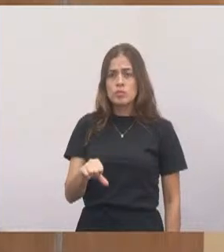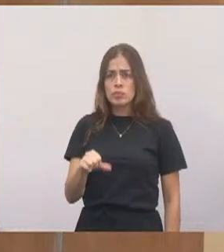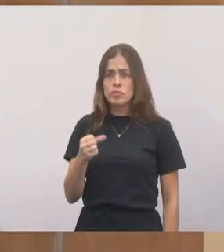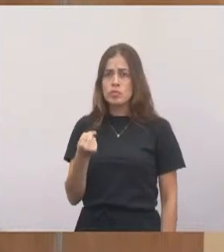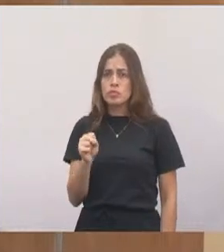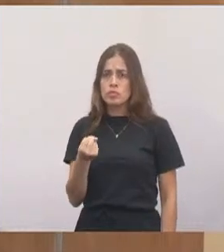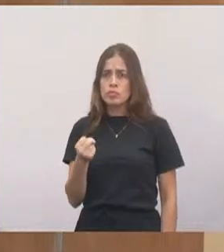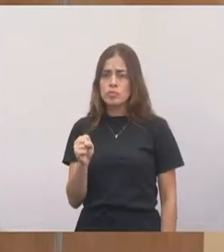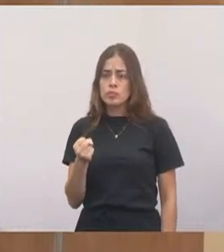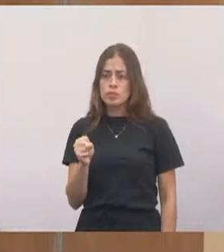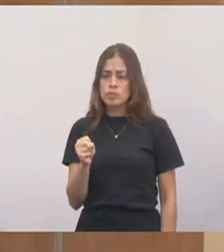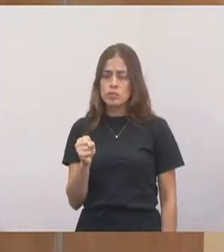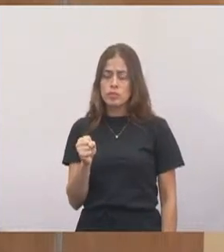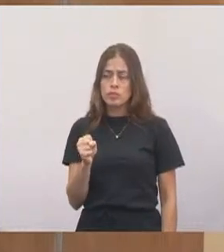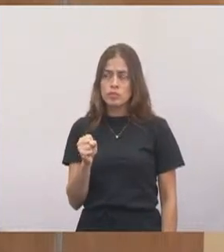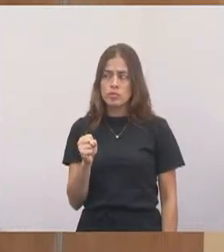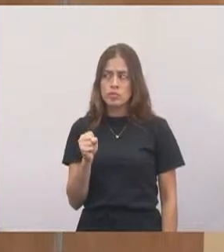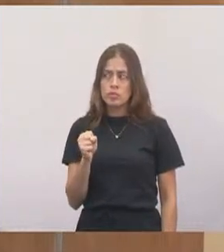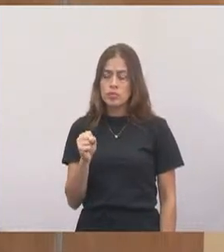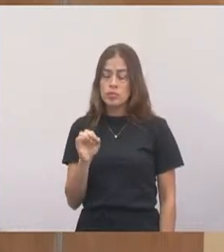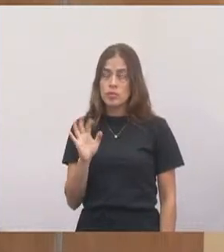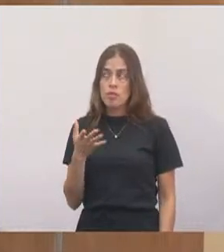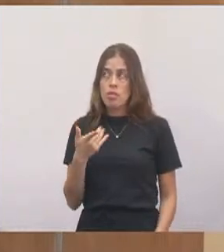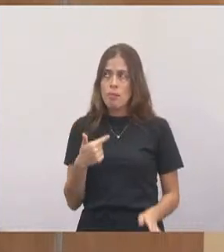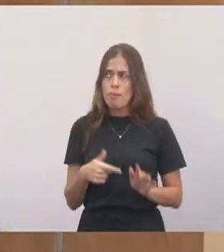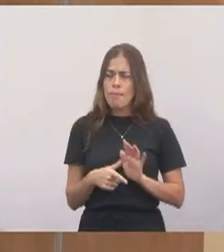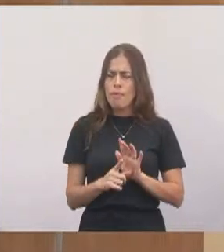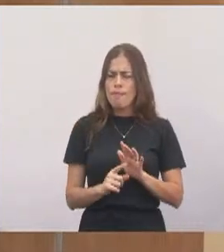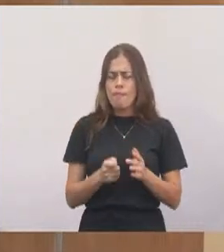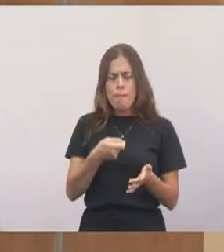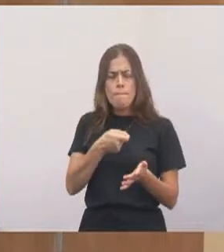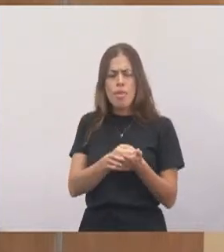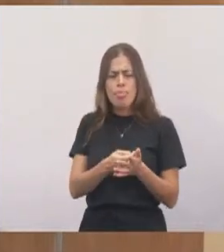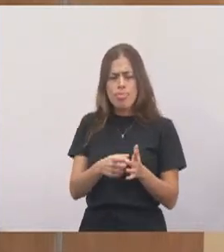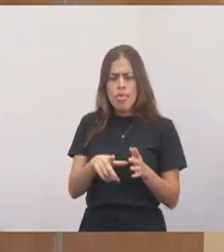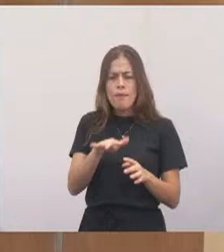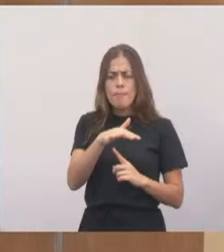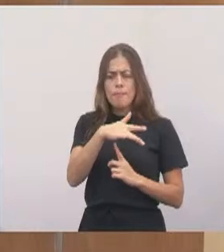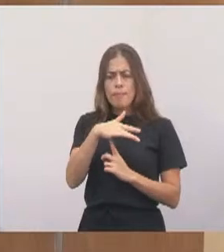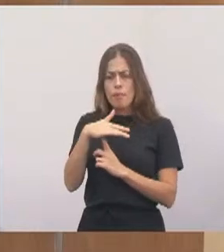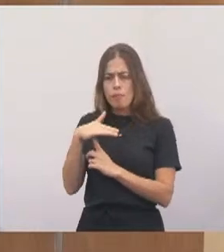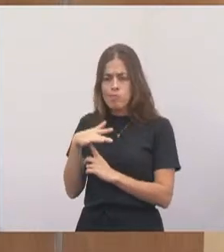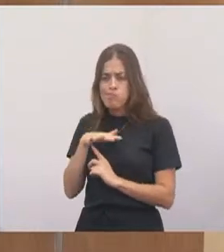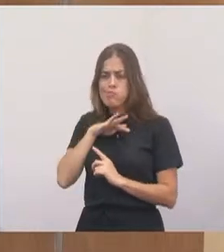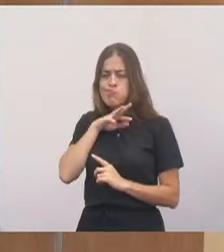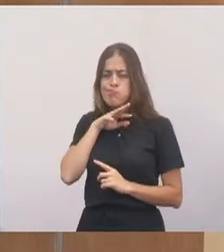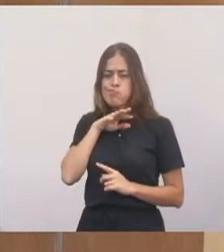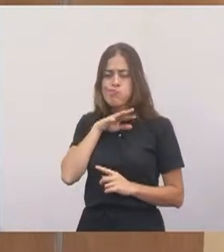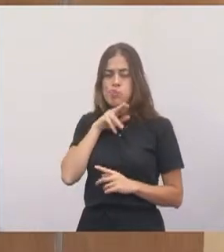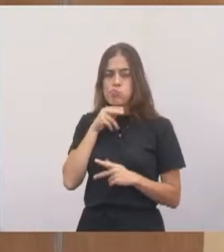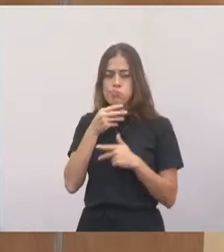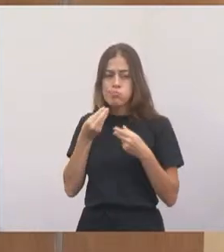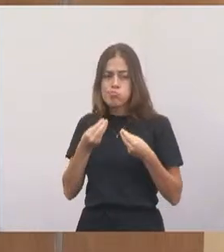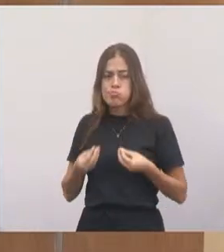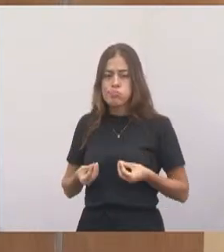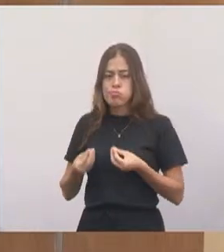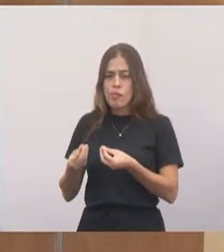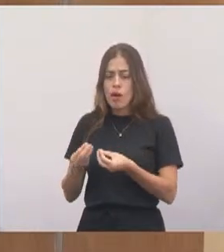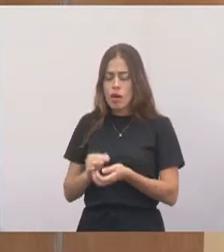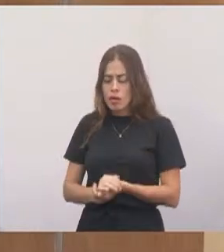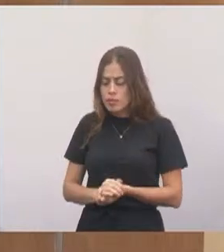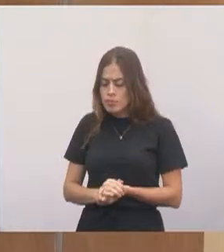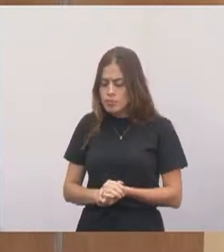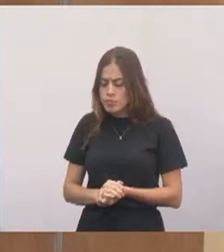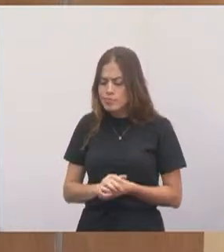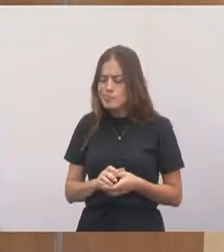1988, uma vez que determina que as feiras de adoção de animais realizadas em Jacareí em